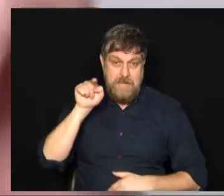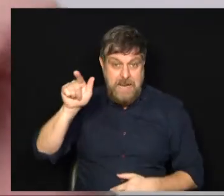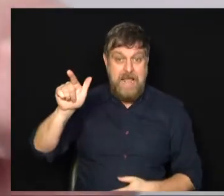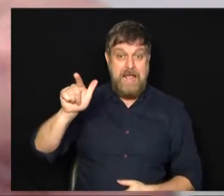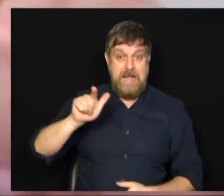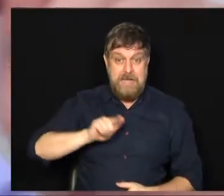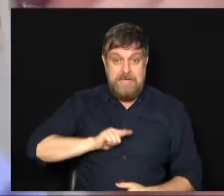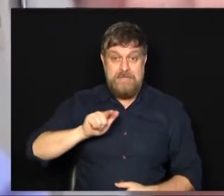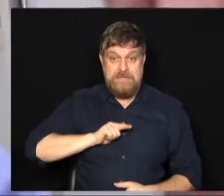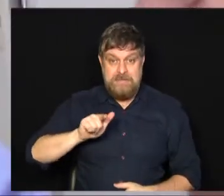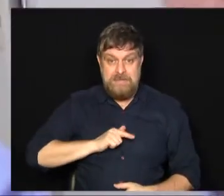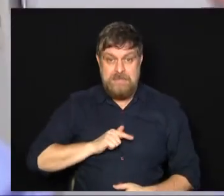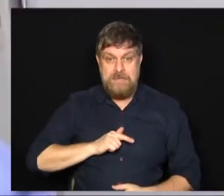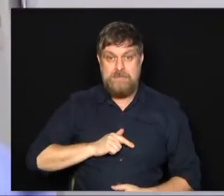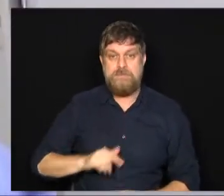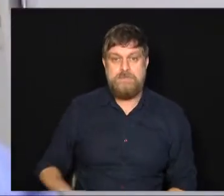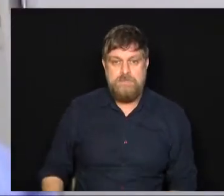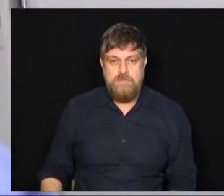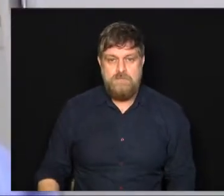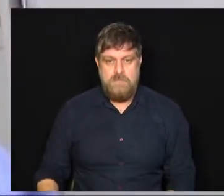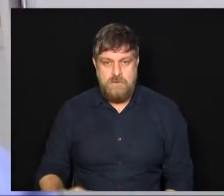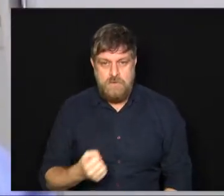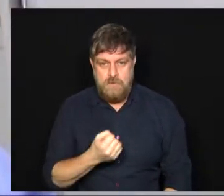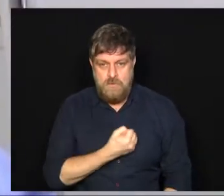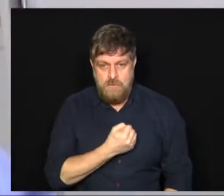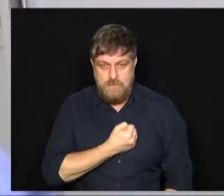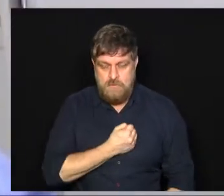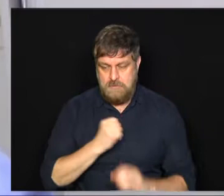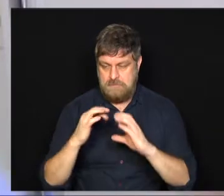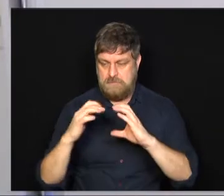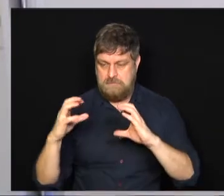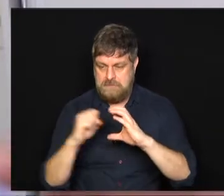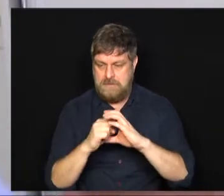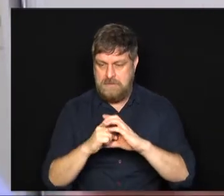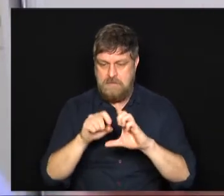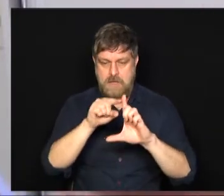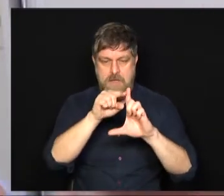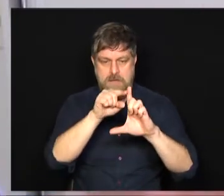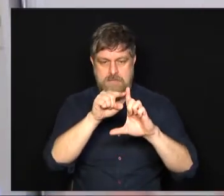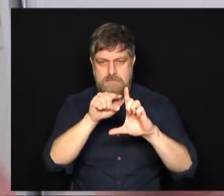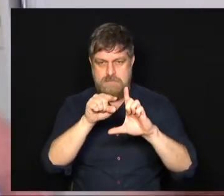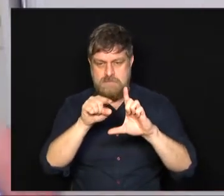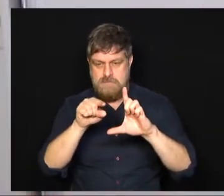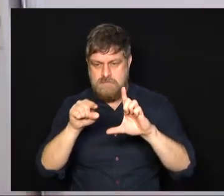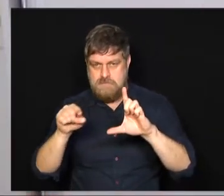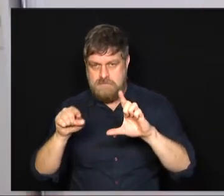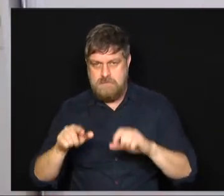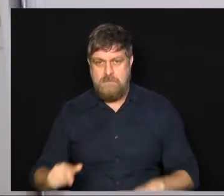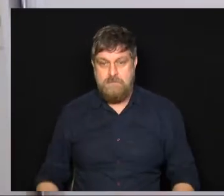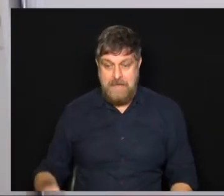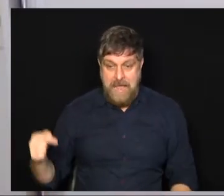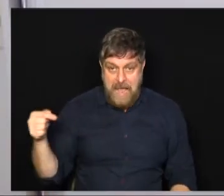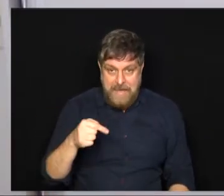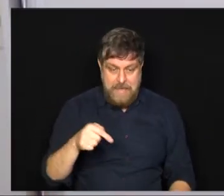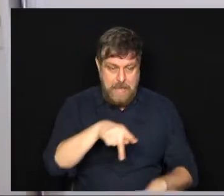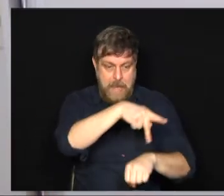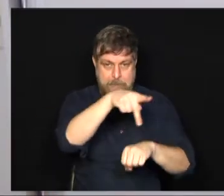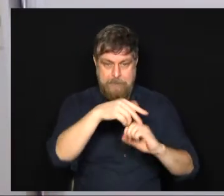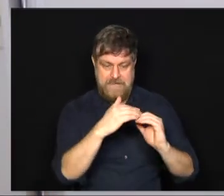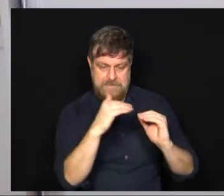estão tendo um crescimento menor da incidência de Alzheimer. A doença de Alzheimer está virando uma epidemia muito mais nos